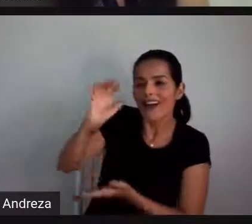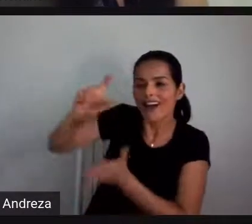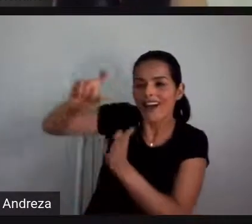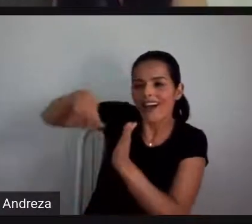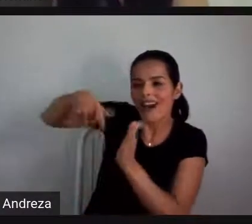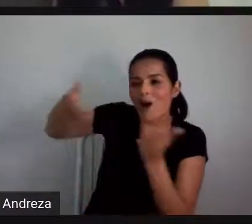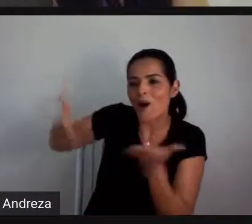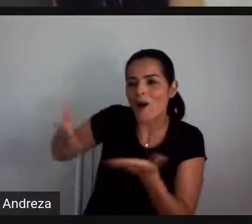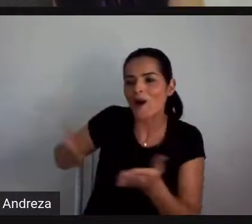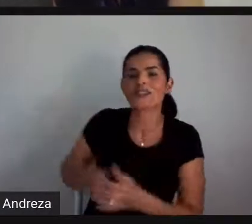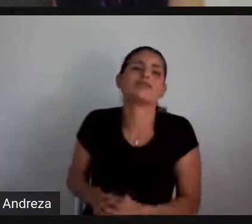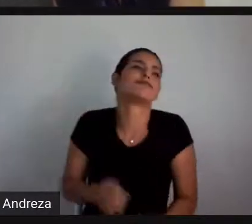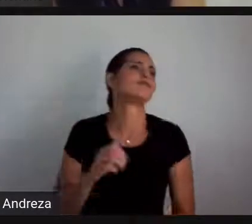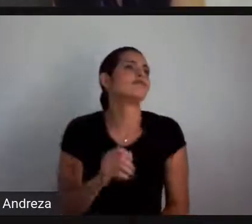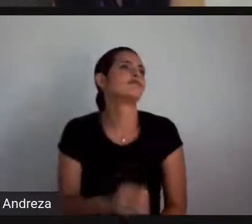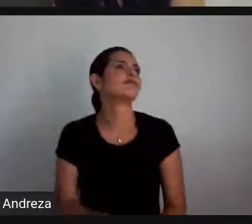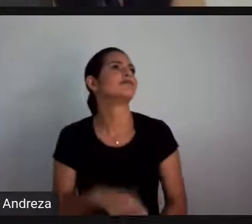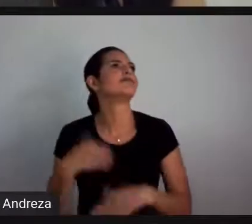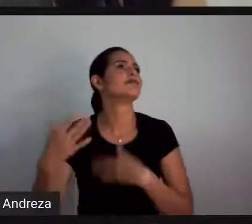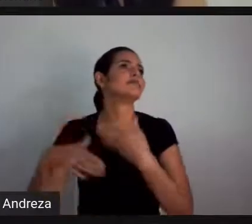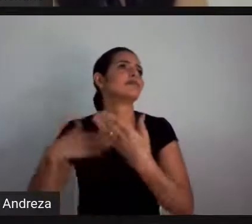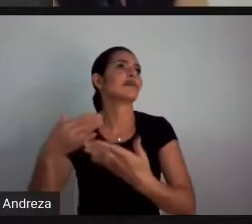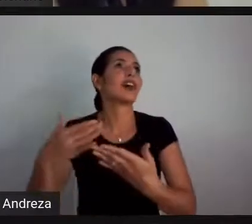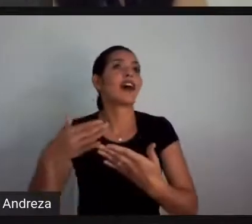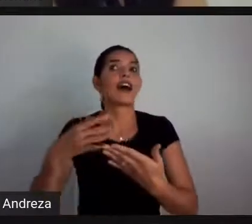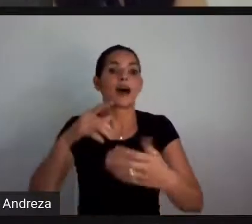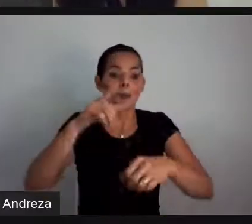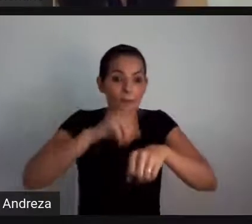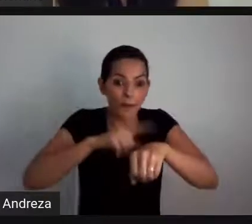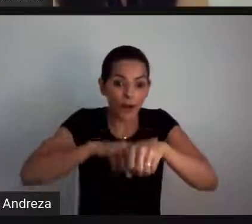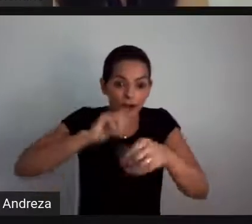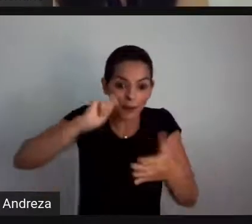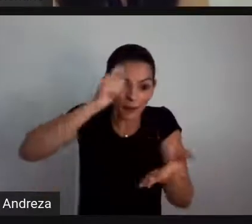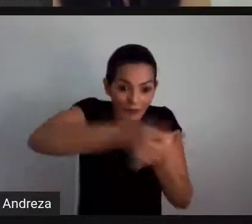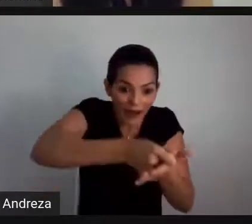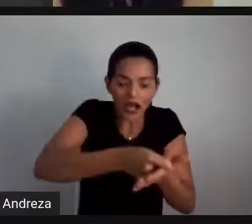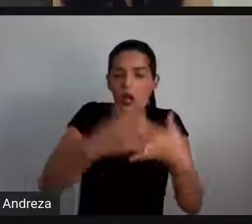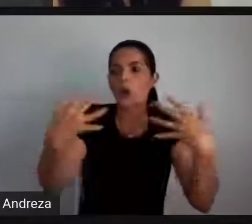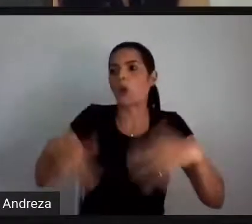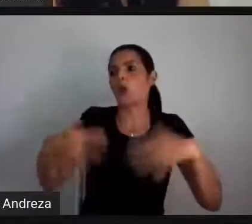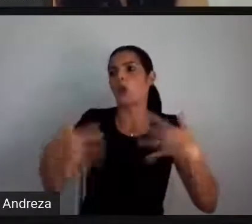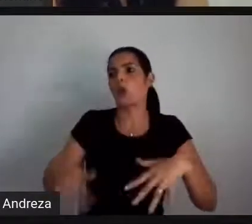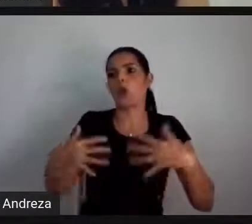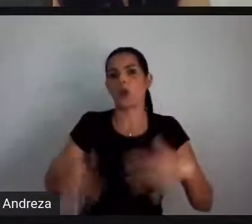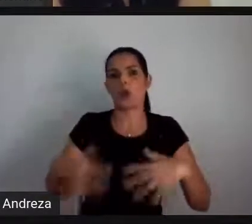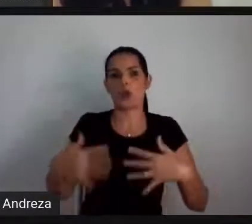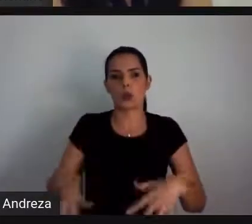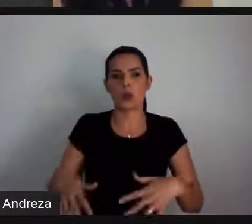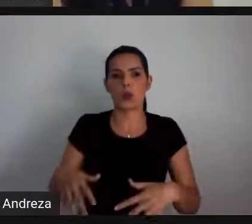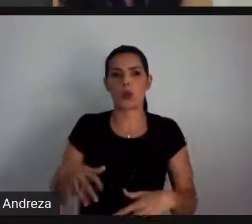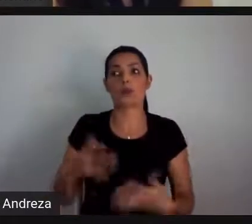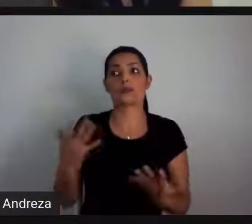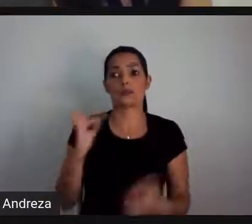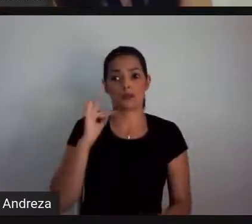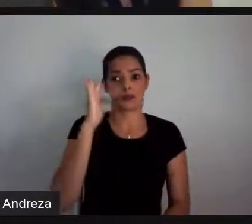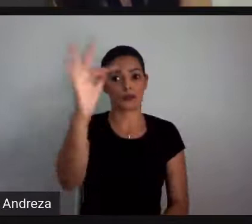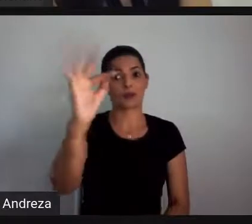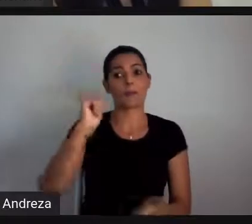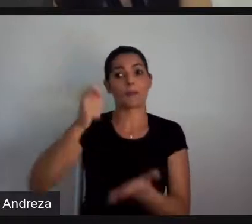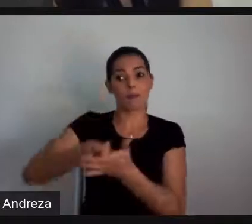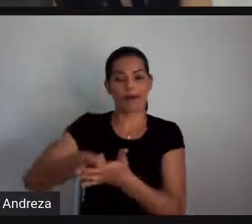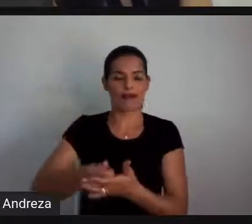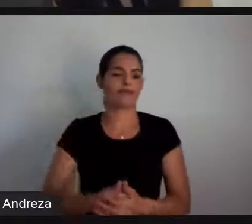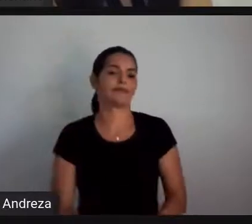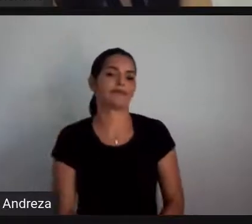ajuda a comprar, às vezes, mais do que a gente pode, ou antes do que a gente realmente poderia, né? Adianta o futuro, né? Que a gente fala.